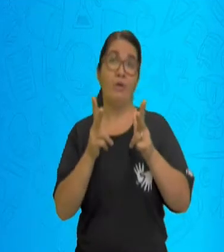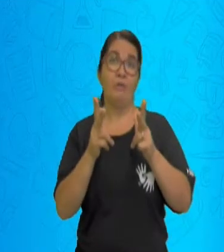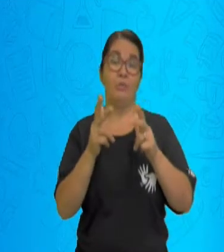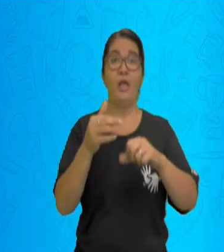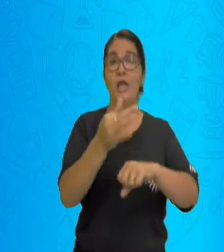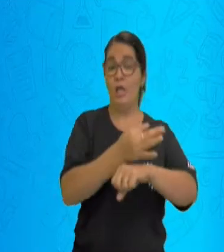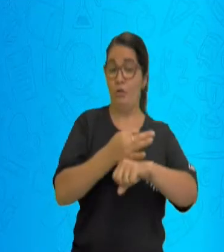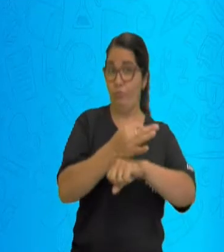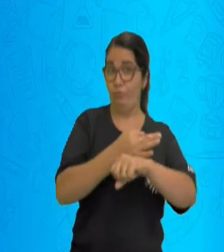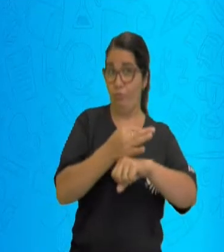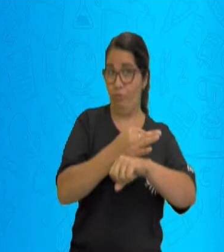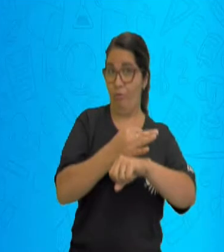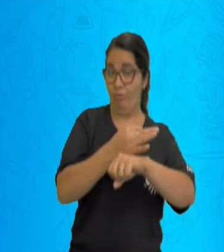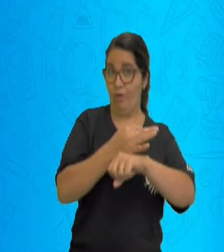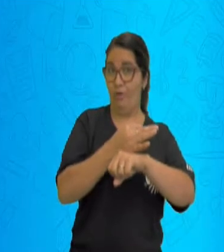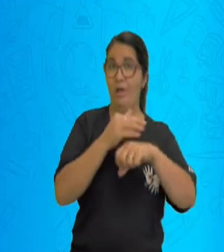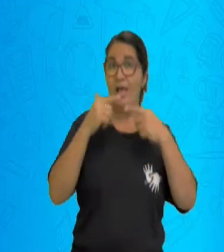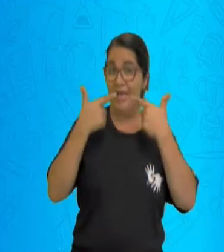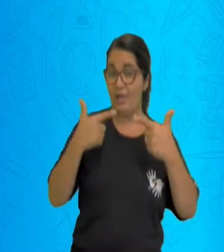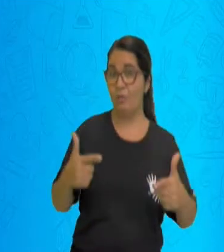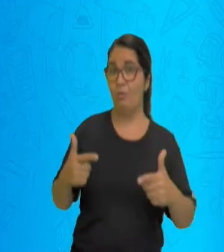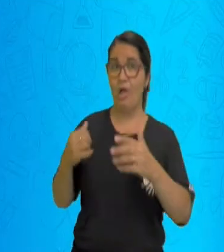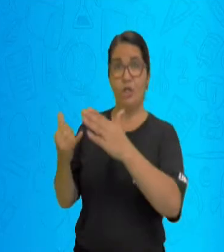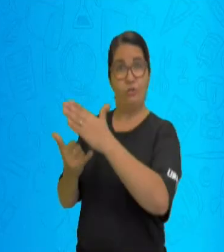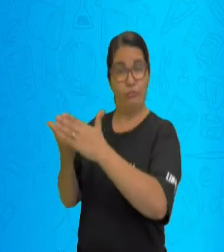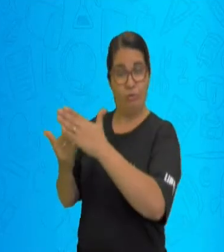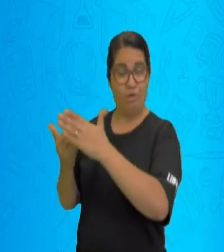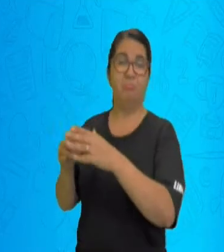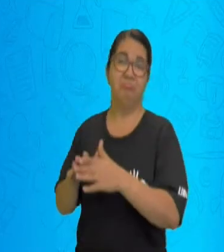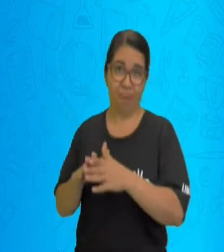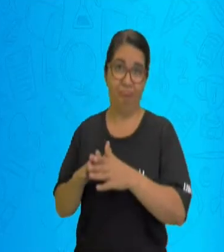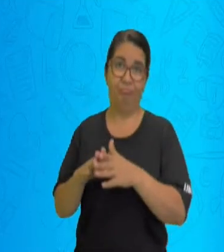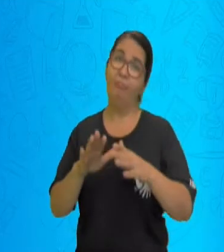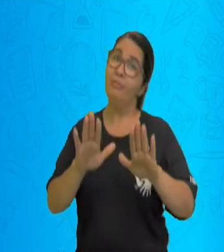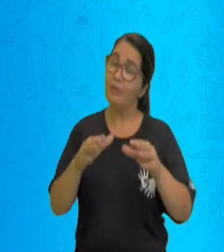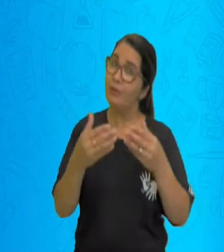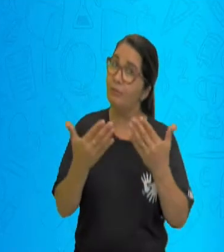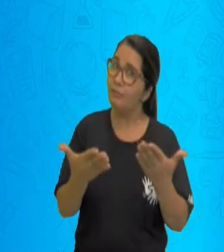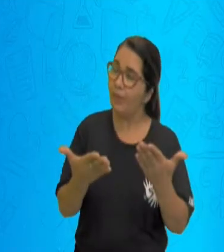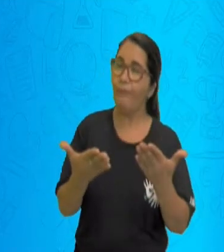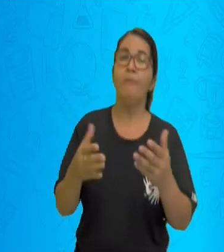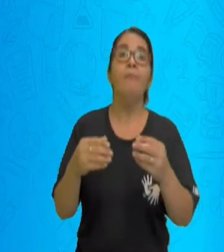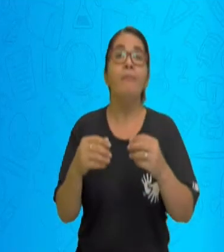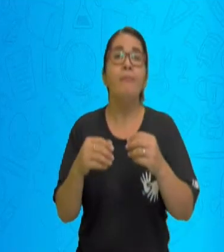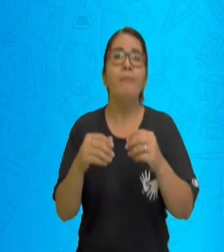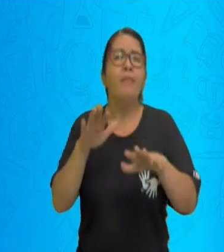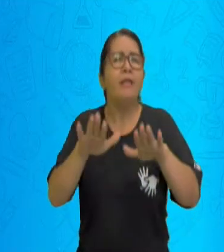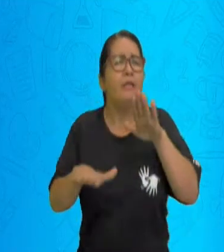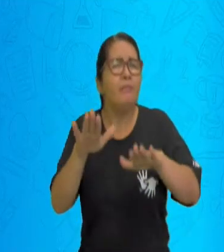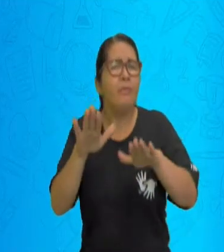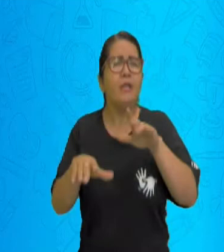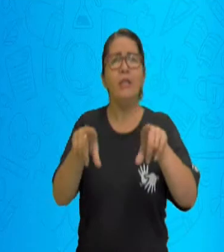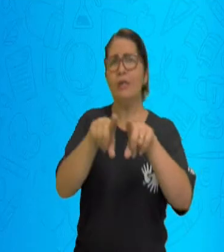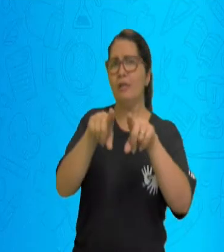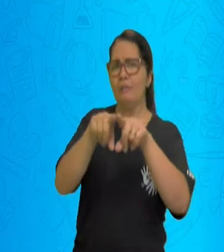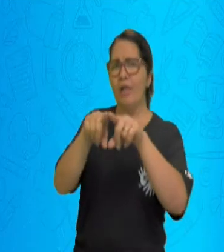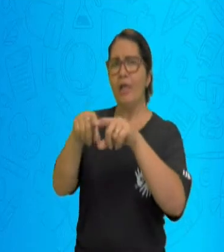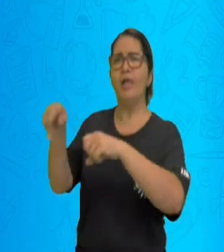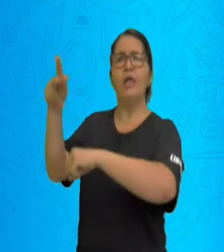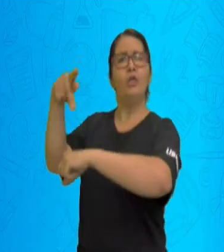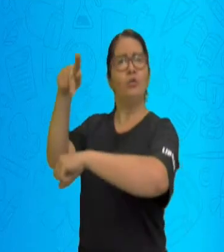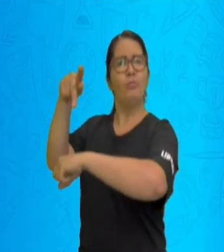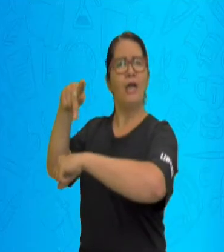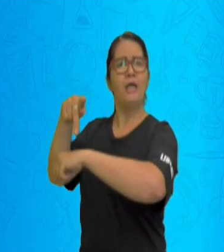que dependendo da região do país em que você vive, o grau de escolaridade, a